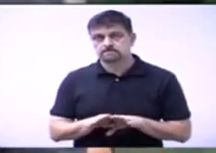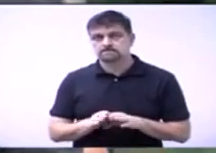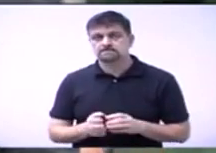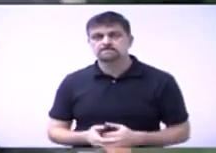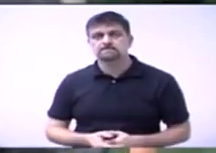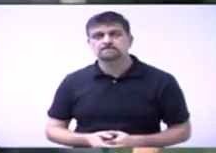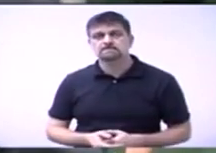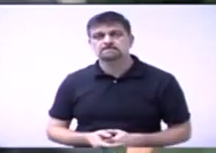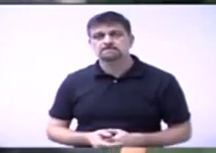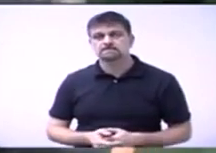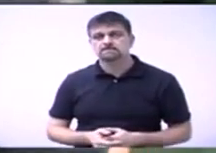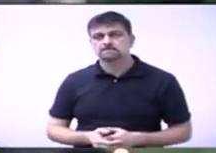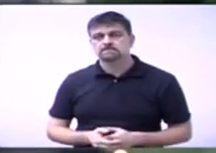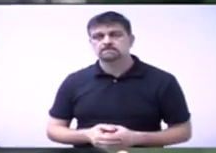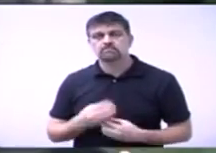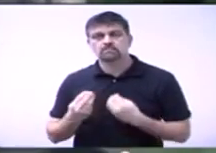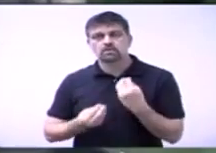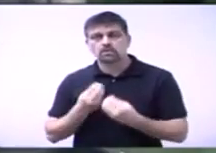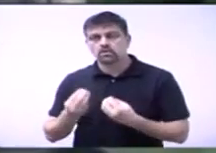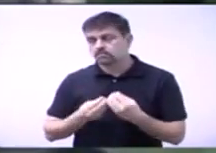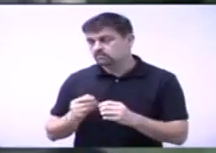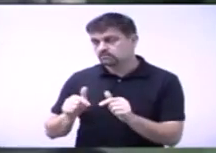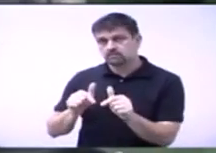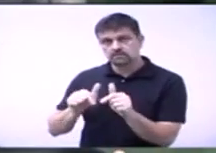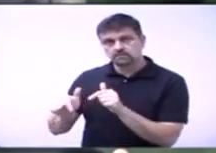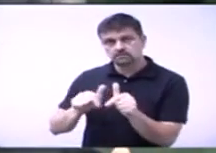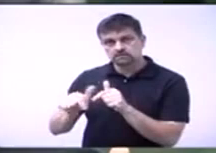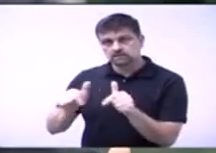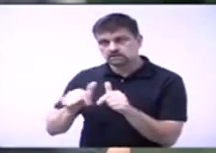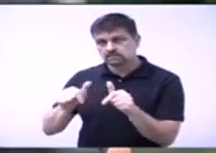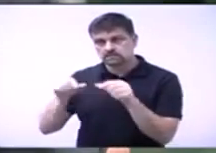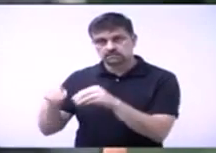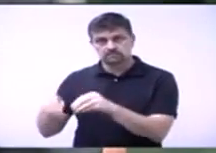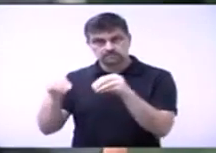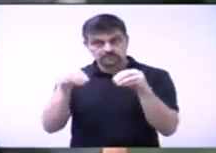a transferência de